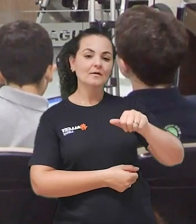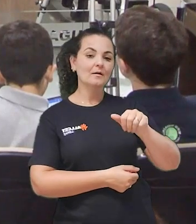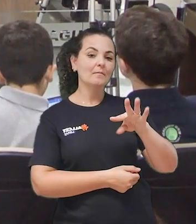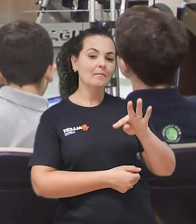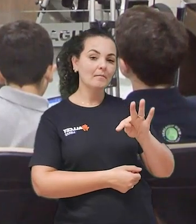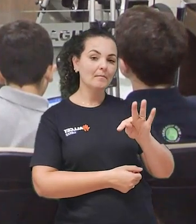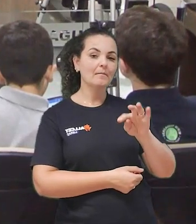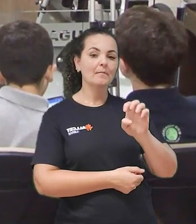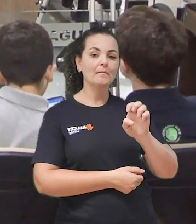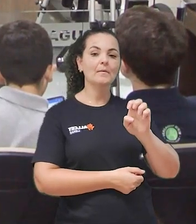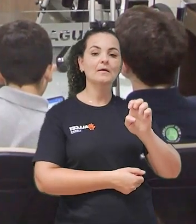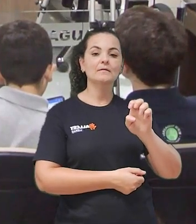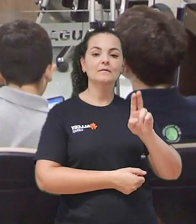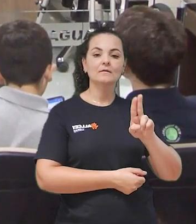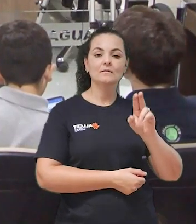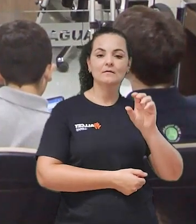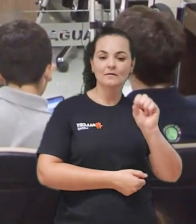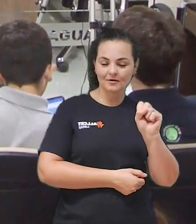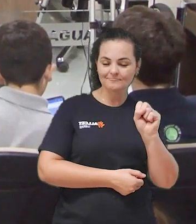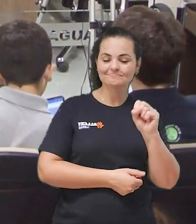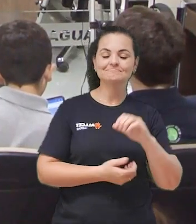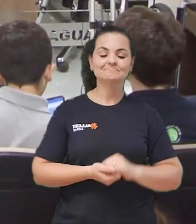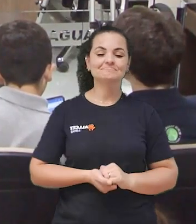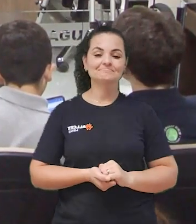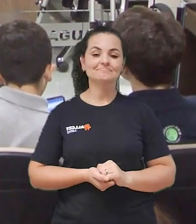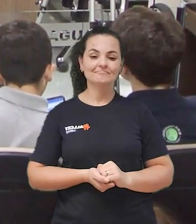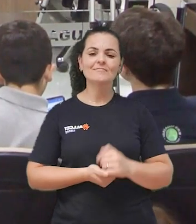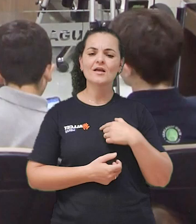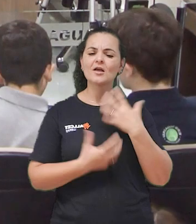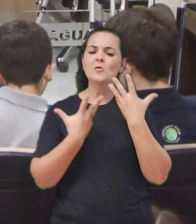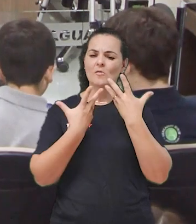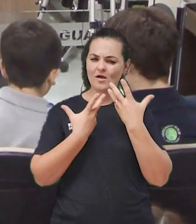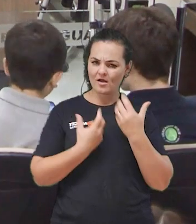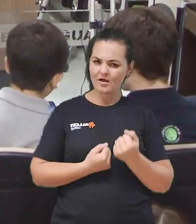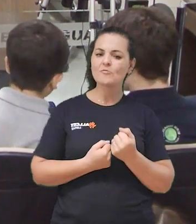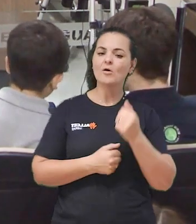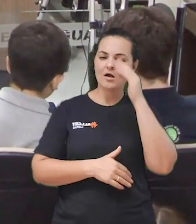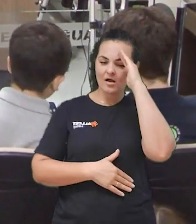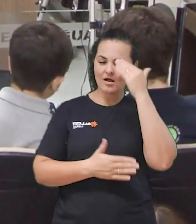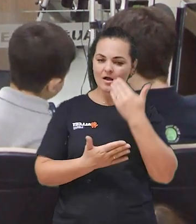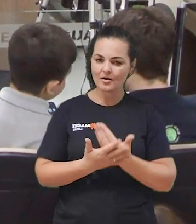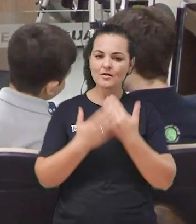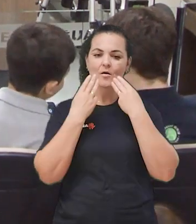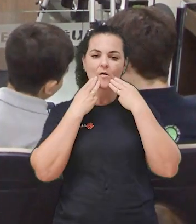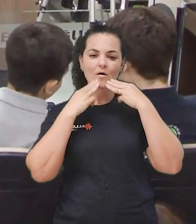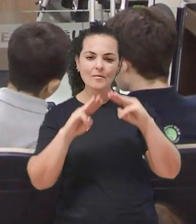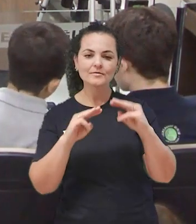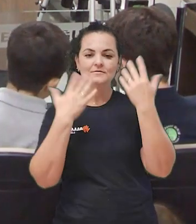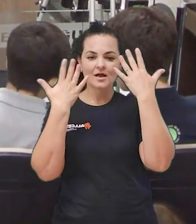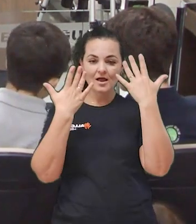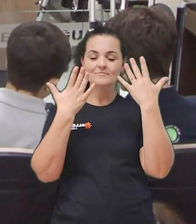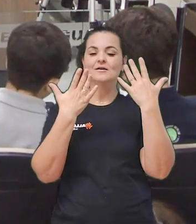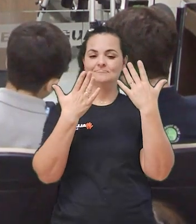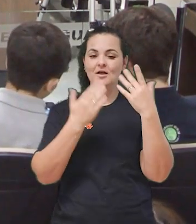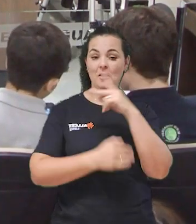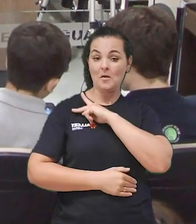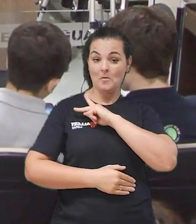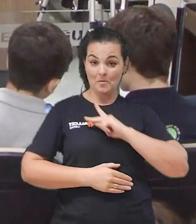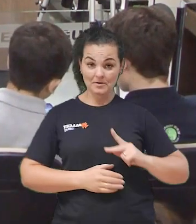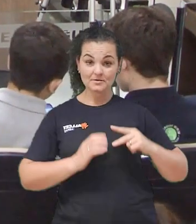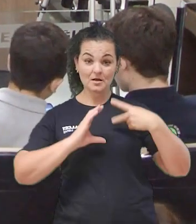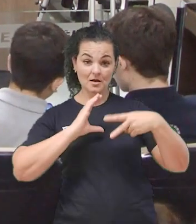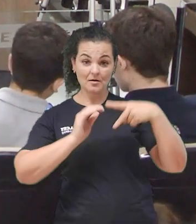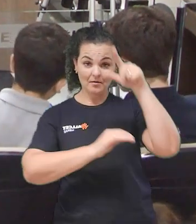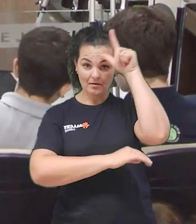obrigada Mateus bom eu concordo com a Moção de aplauso porque se não fosse o